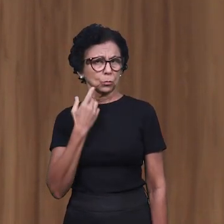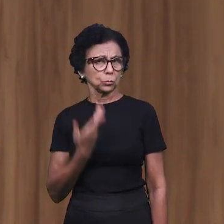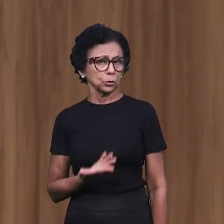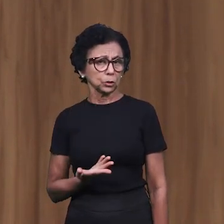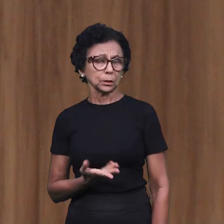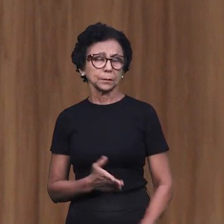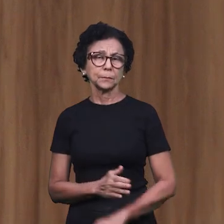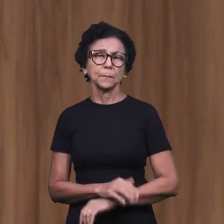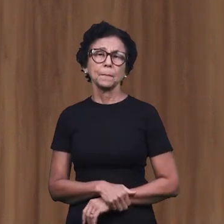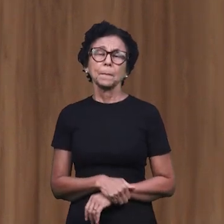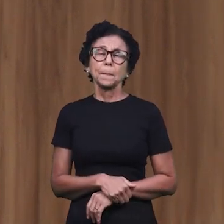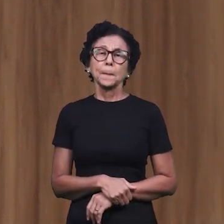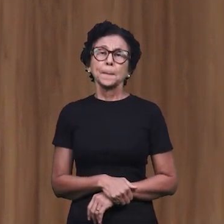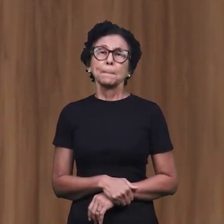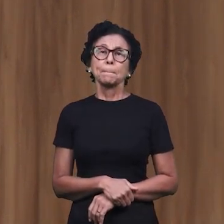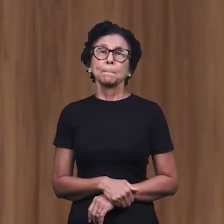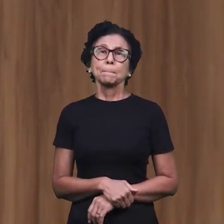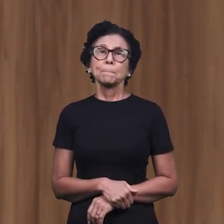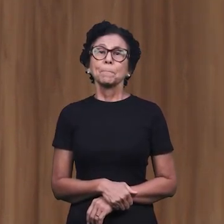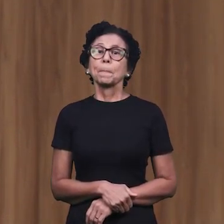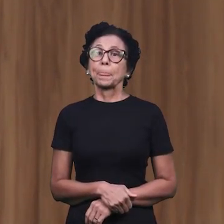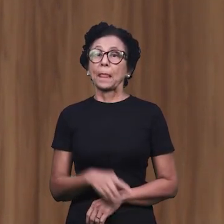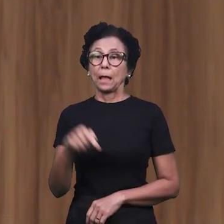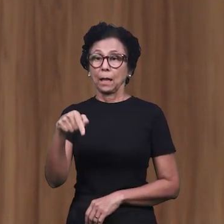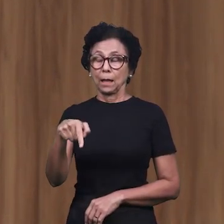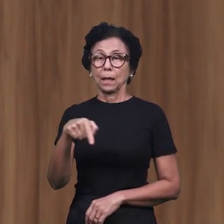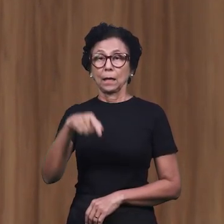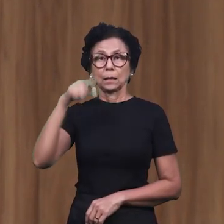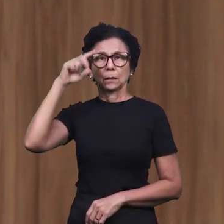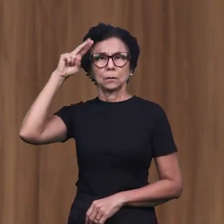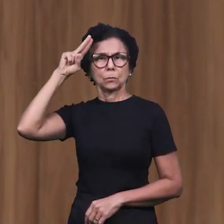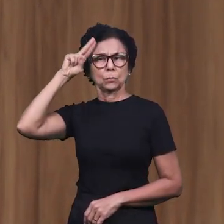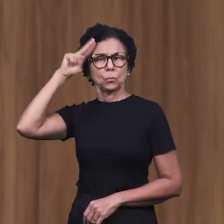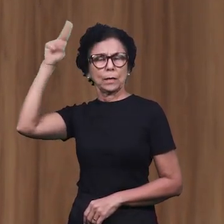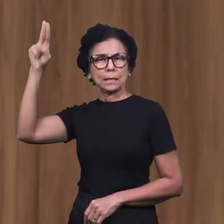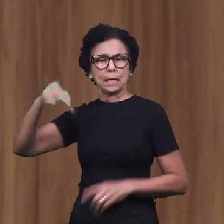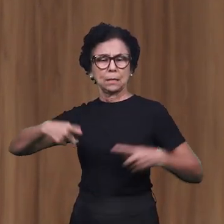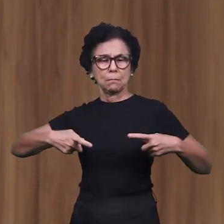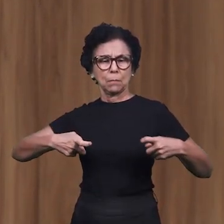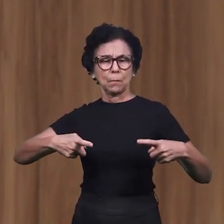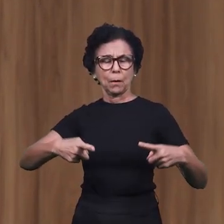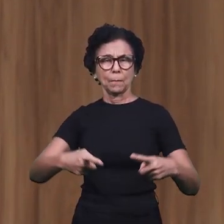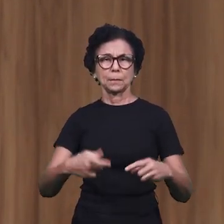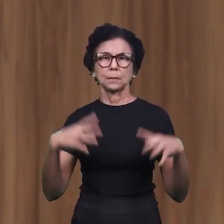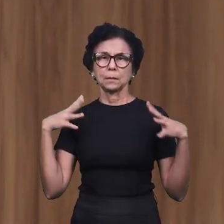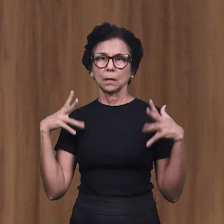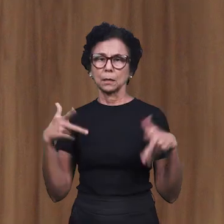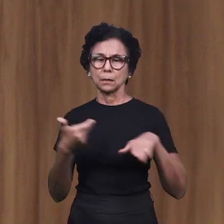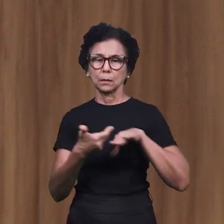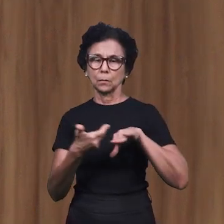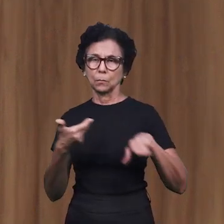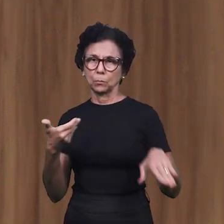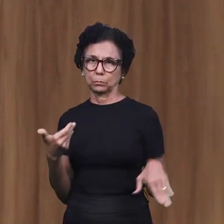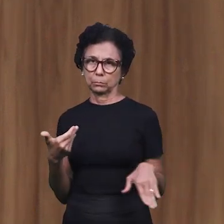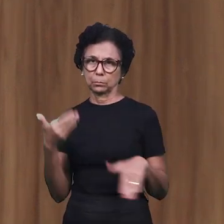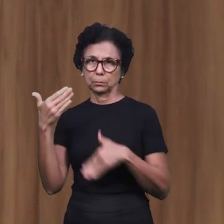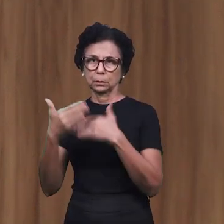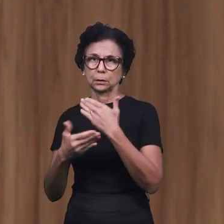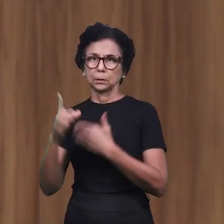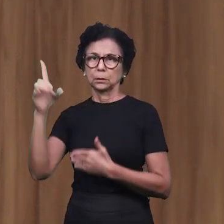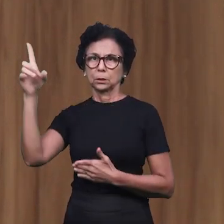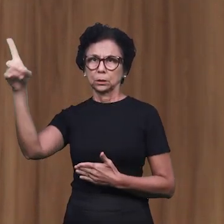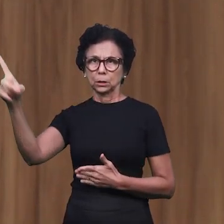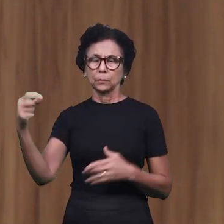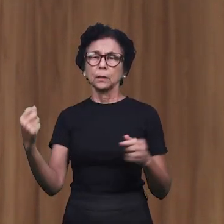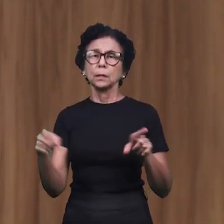vida, em toda a caminhada, até no meio do exército, aqueles que vão guerrear, eles têm que estar limpos diante de Deus, porque precisa de